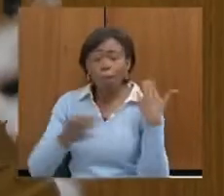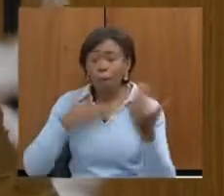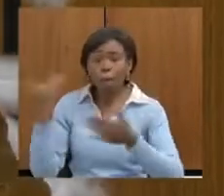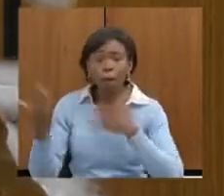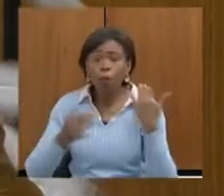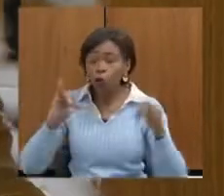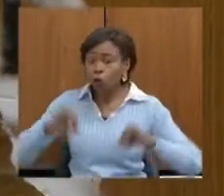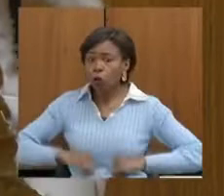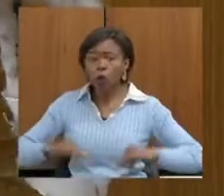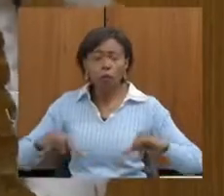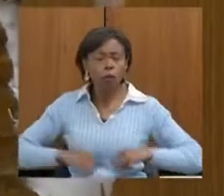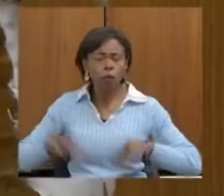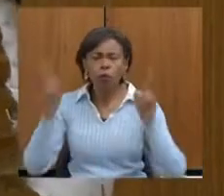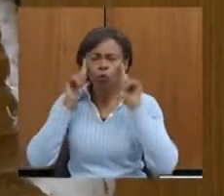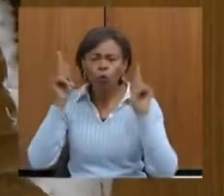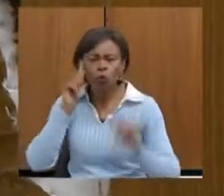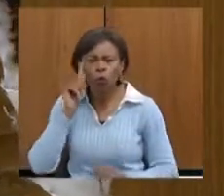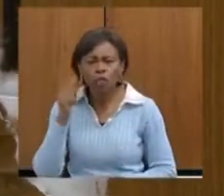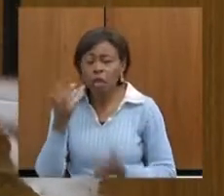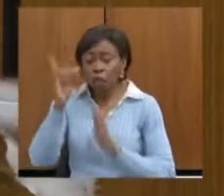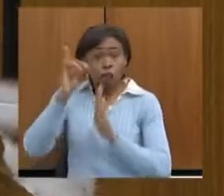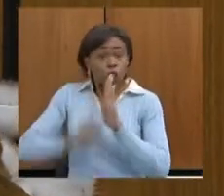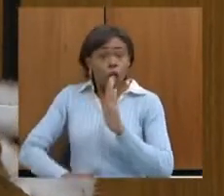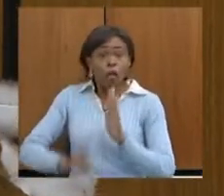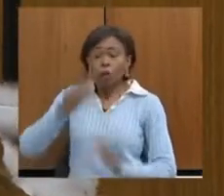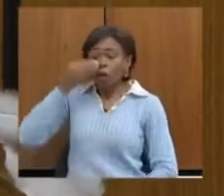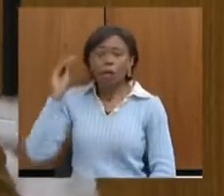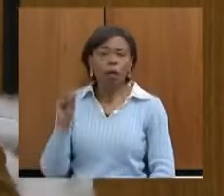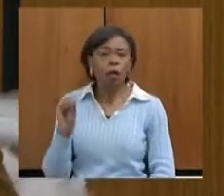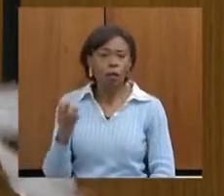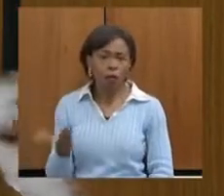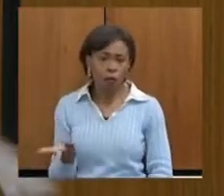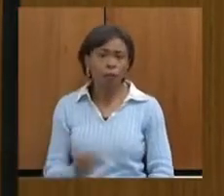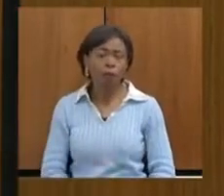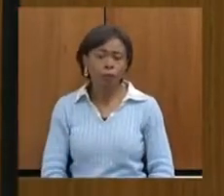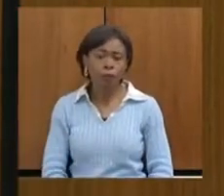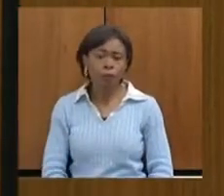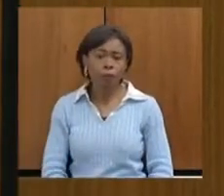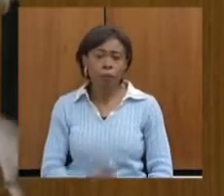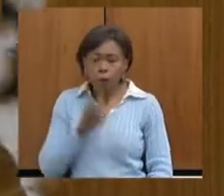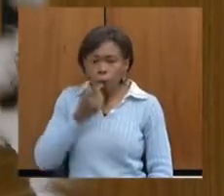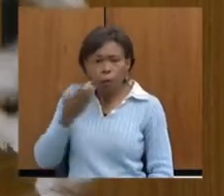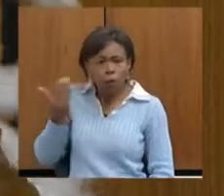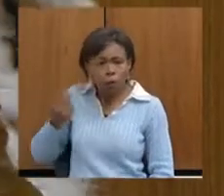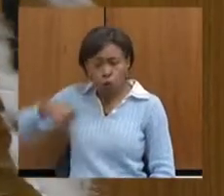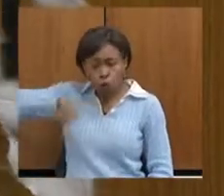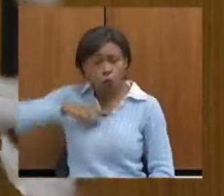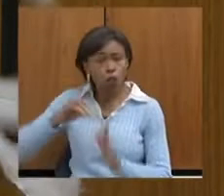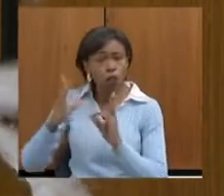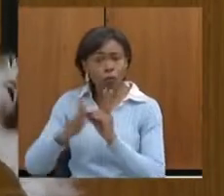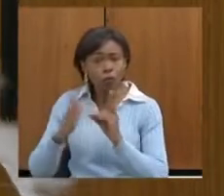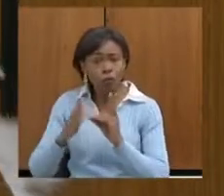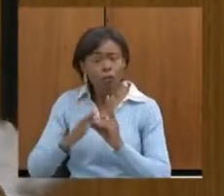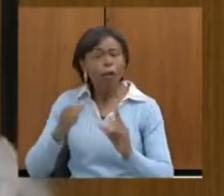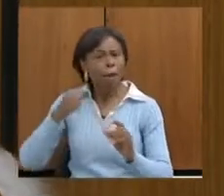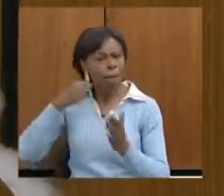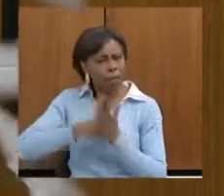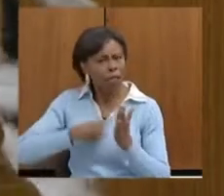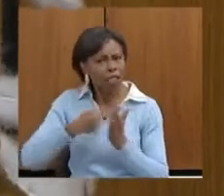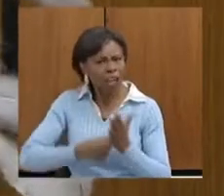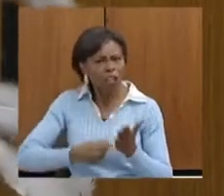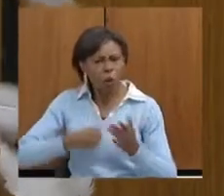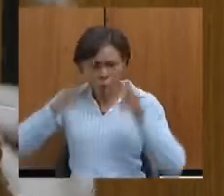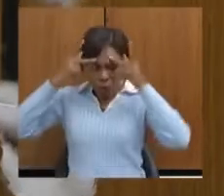e tendo seus direitos negados incessantemente nós ninguém diz nada não não Brigamos pelo próprio umbigo